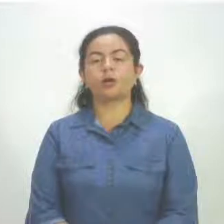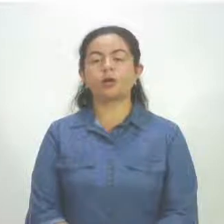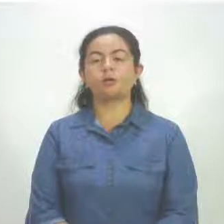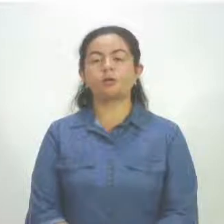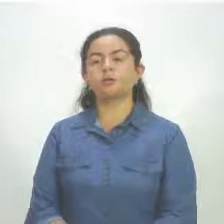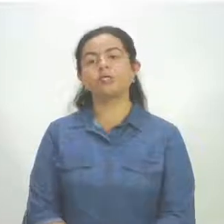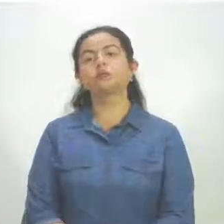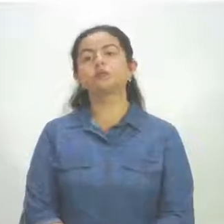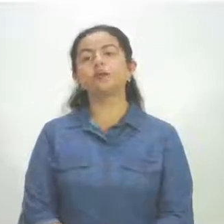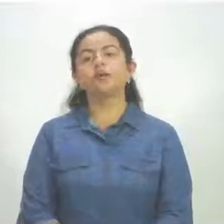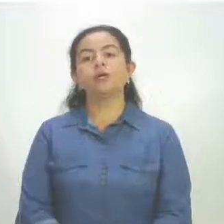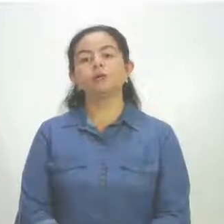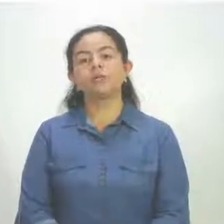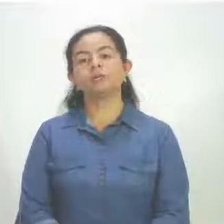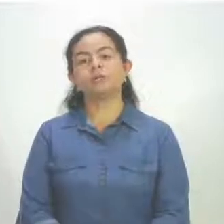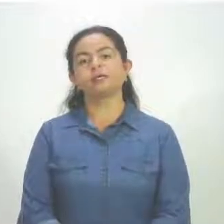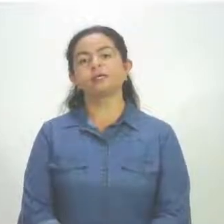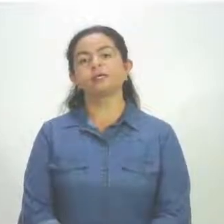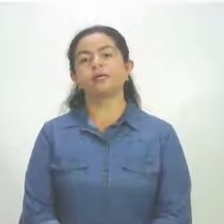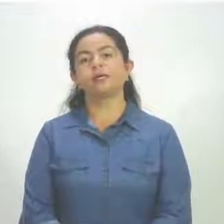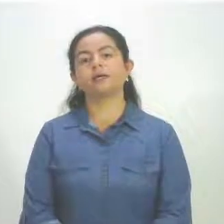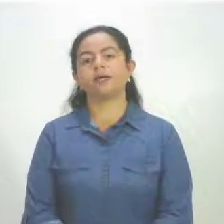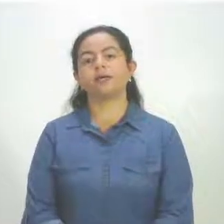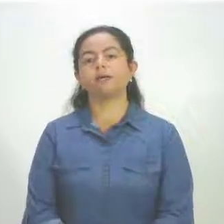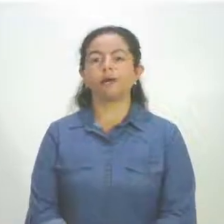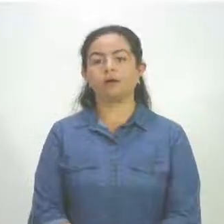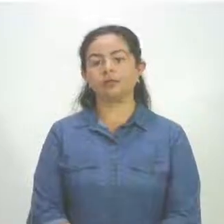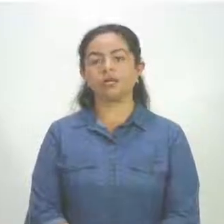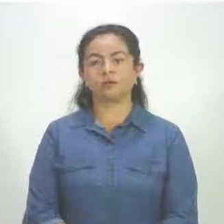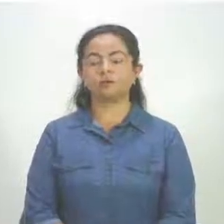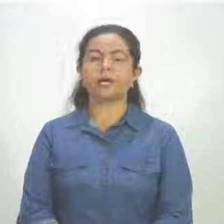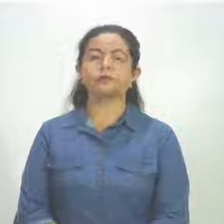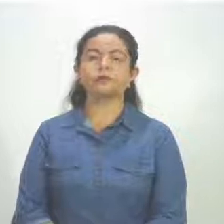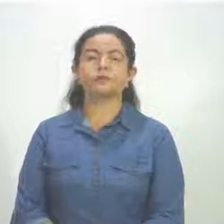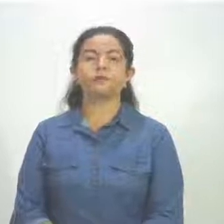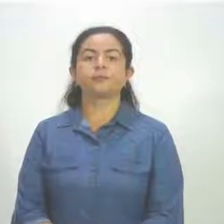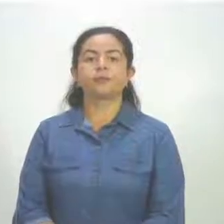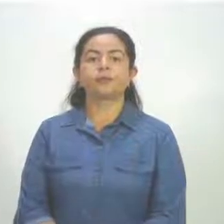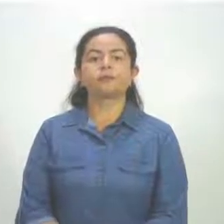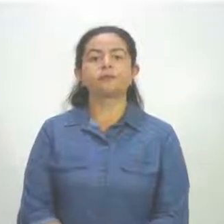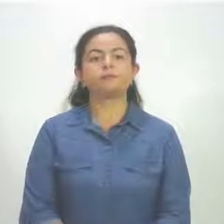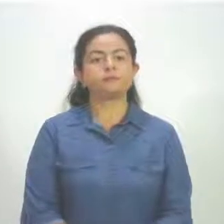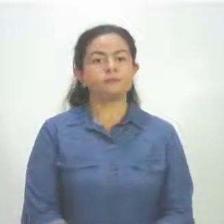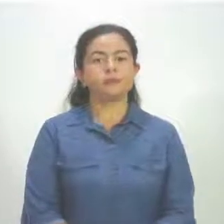próprios processos de estudo, com certeza ele vai alcançar melhores resultados.